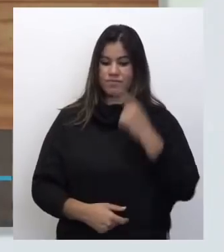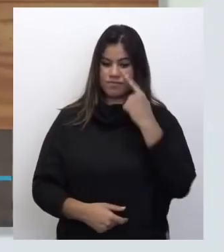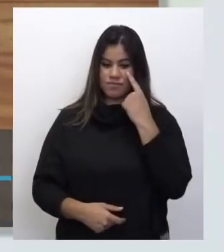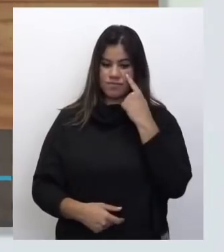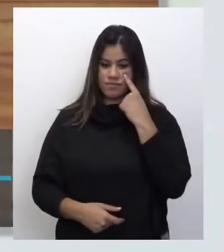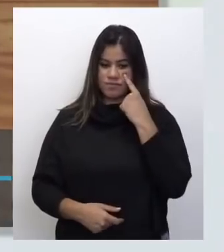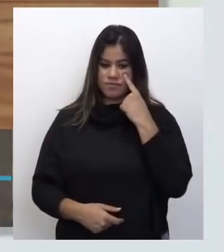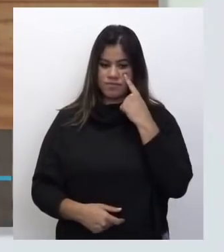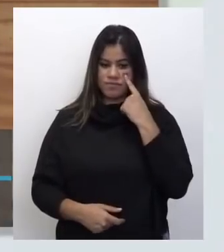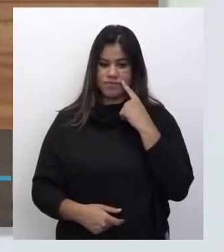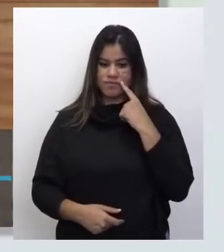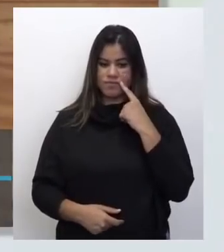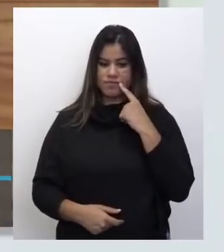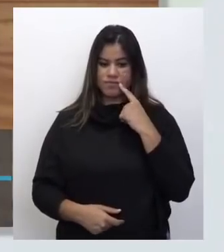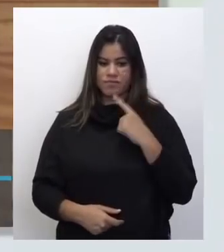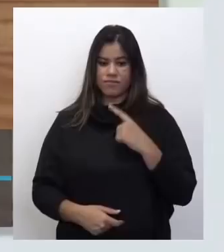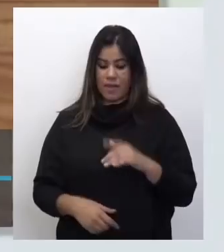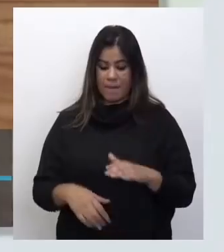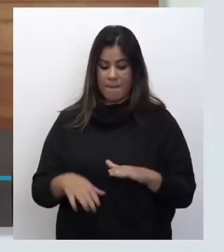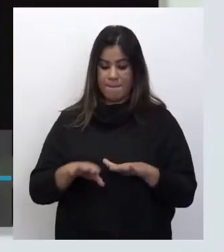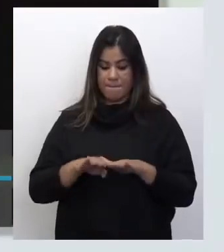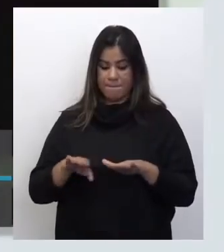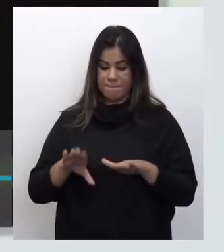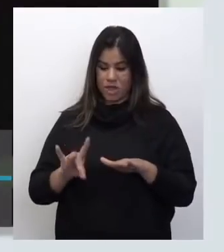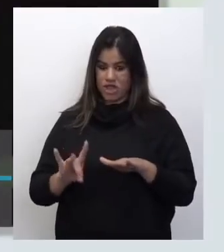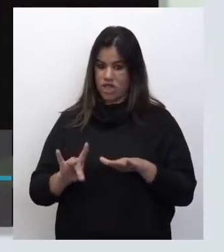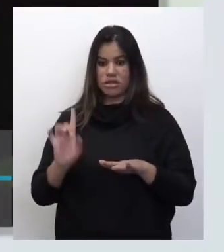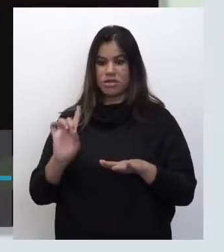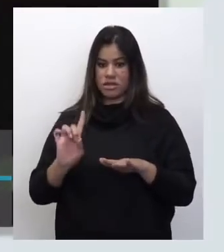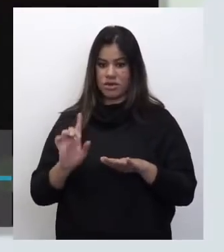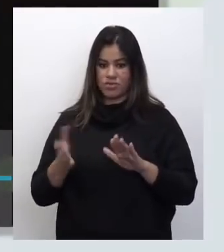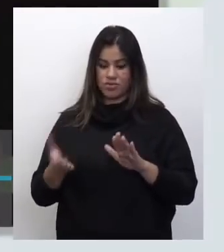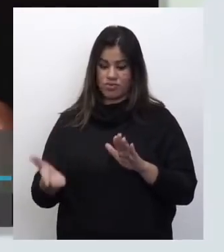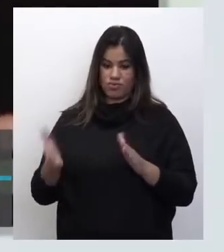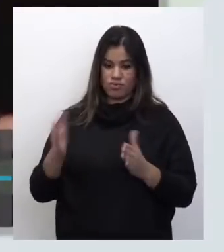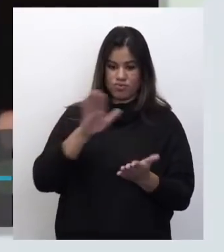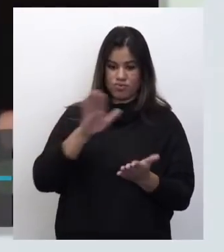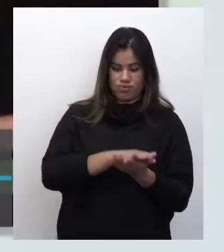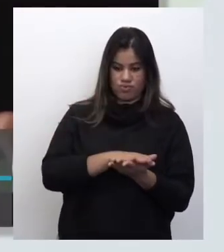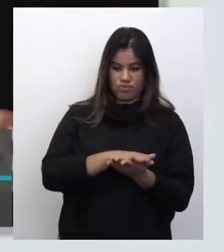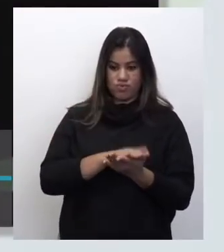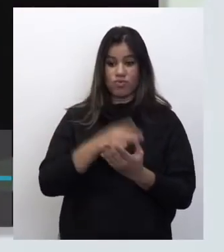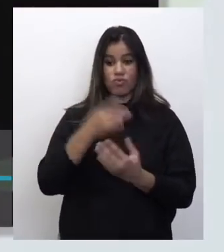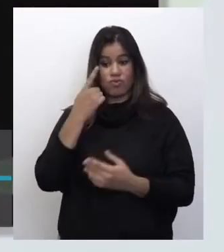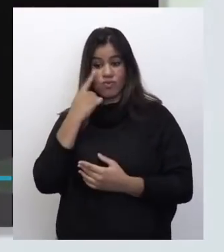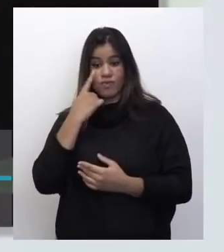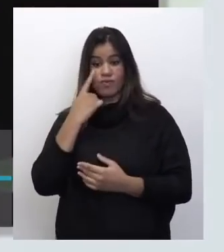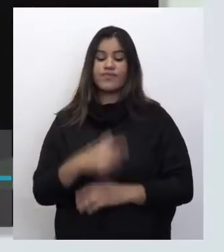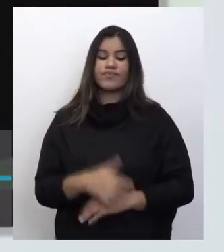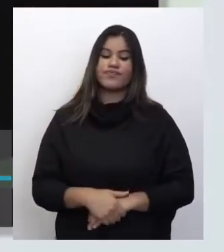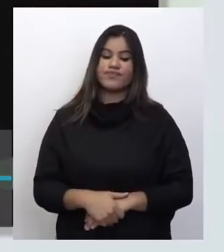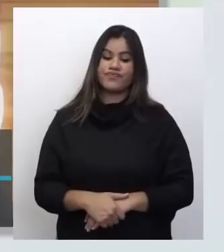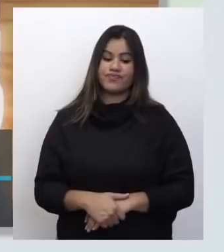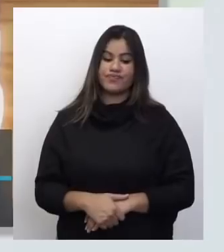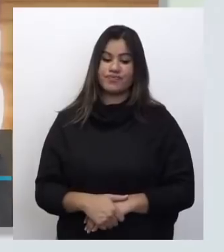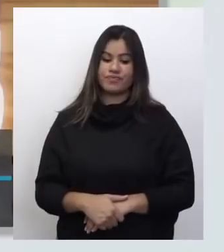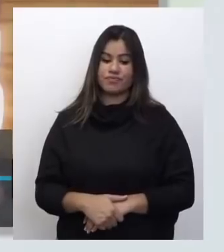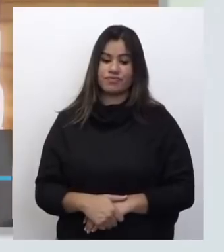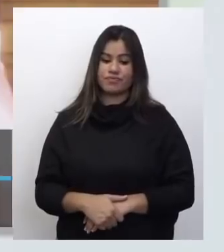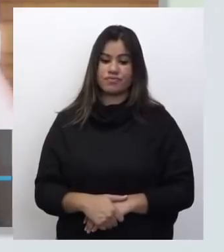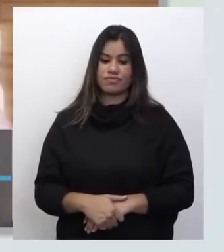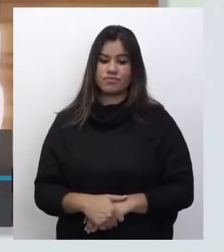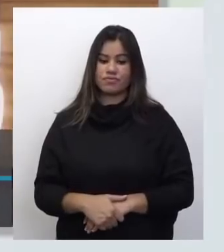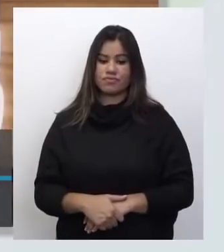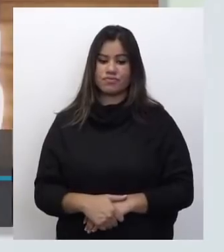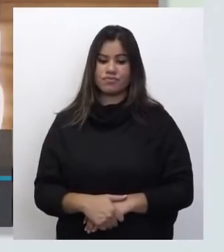mas não, ele não vai ficar grudado na mesa, e sim no outro lado do meu papel. Então, o que eu vou fazer, ó, vou